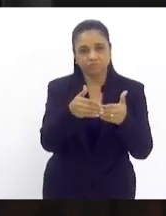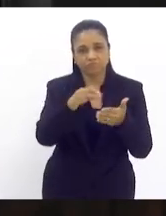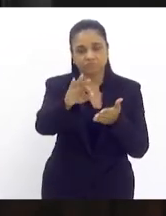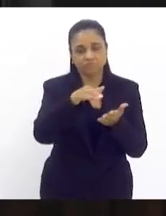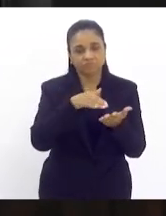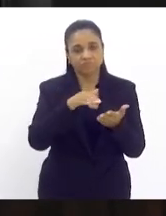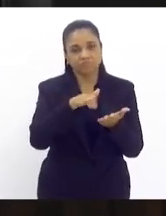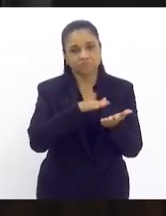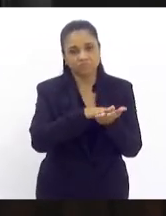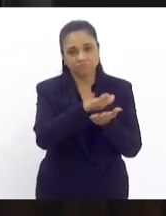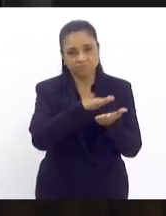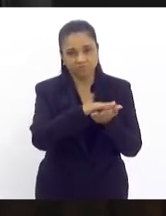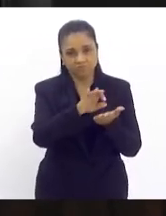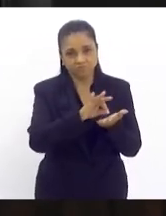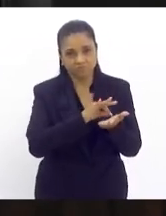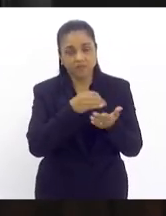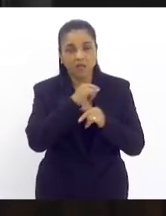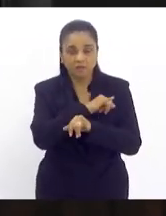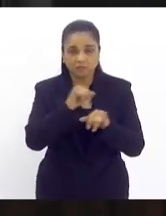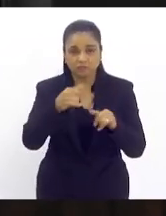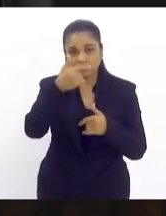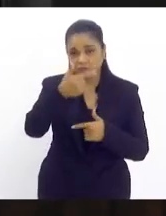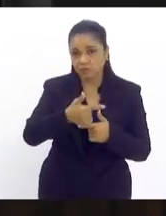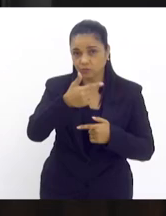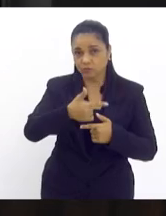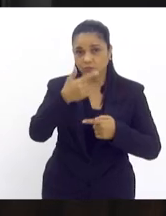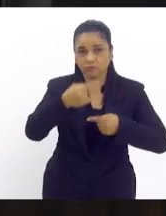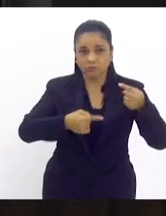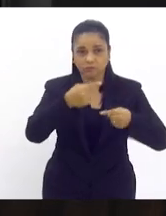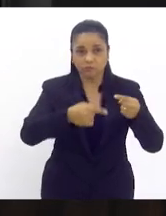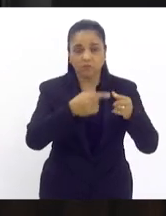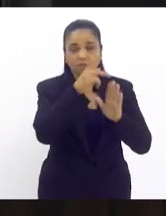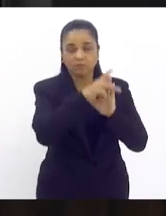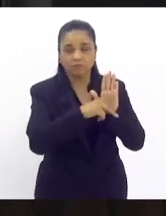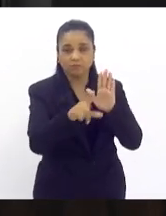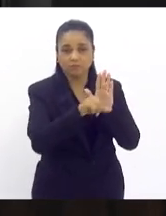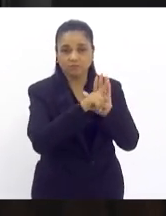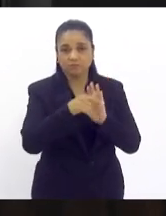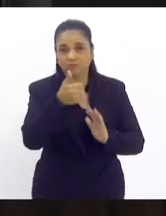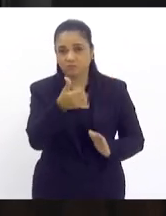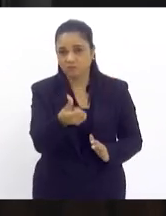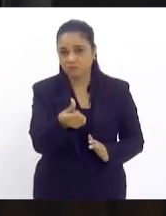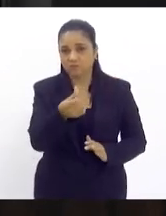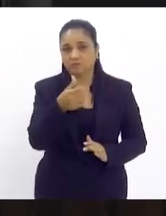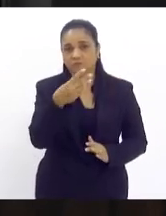promulgação. Anuncio em segunda discussão, projeto de lei número